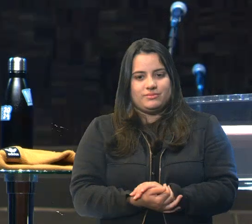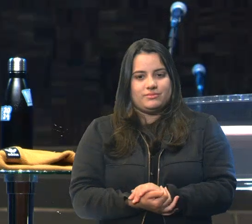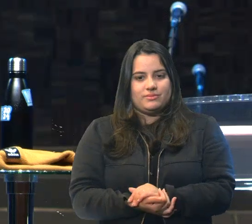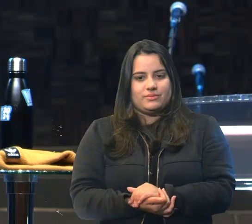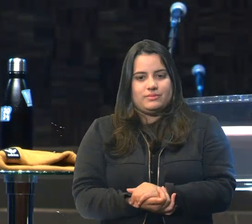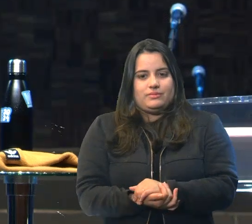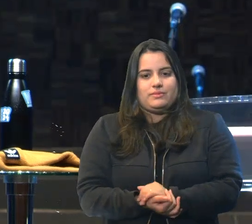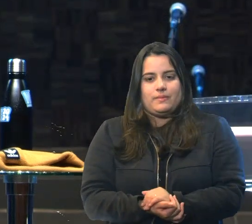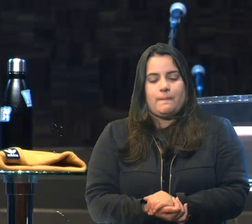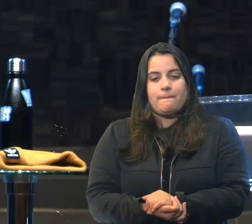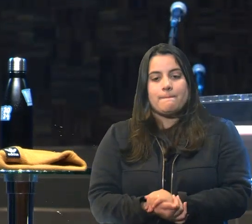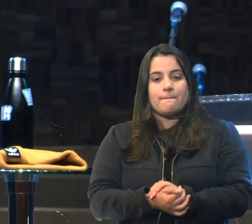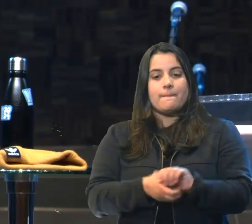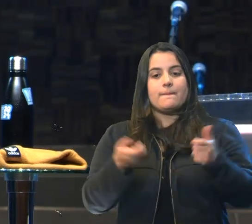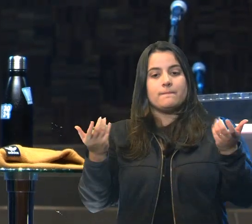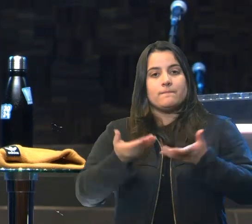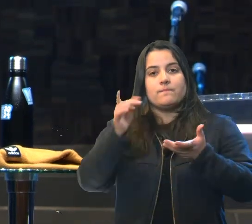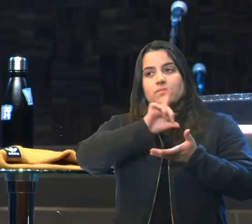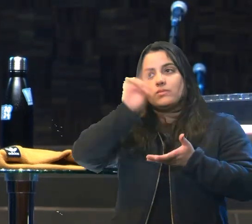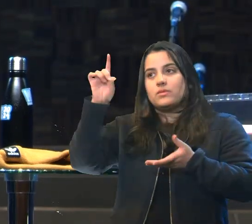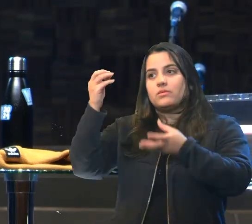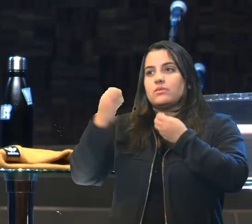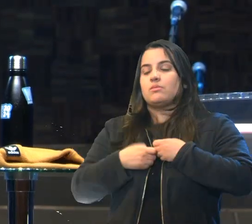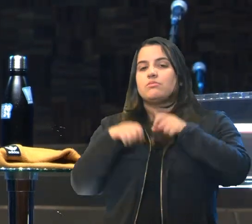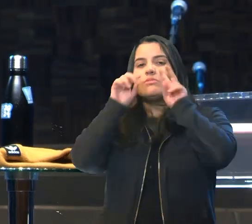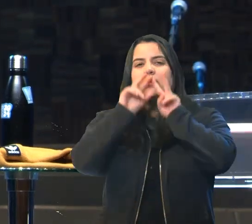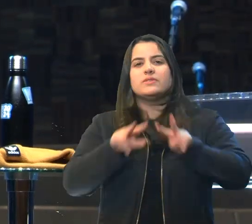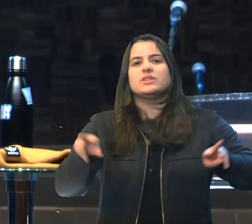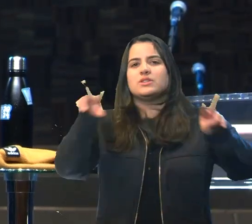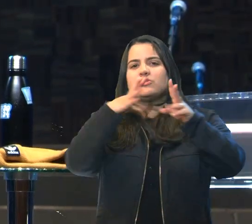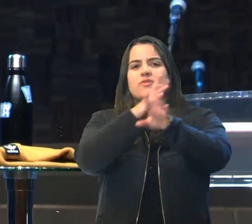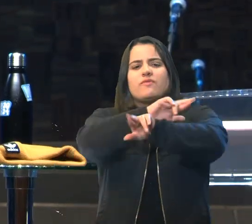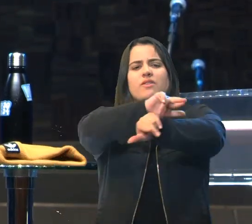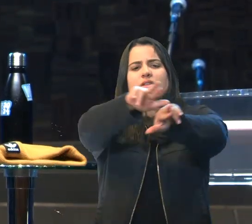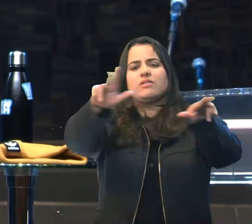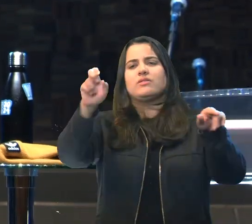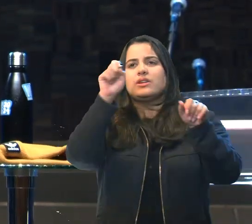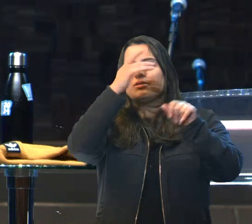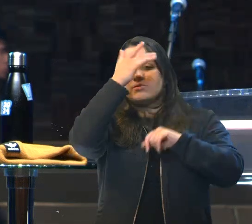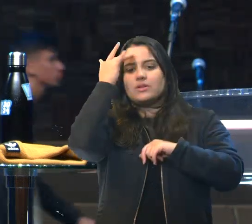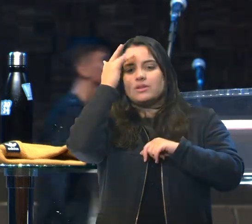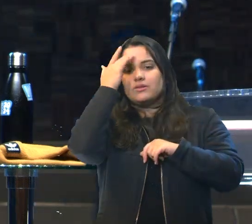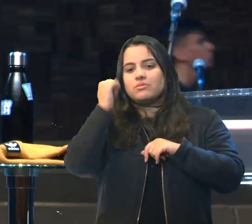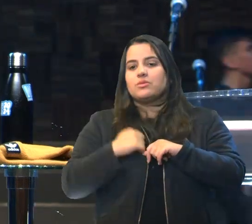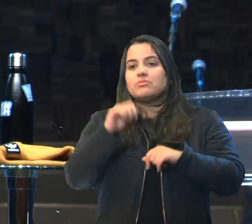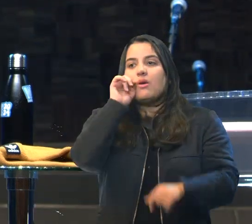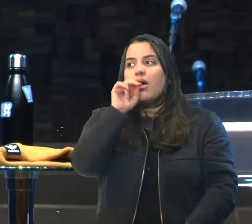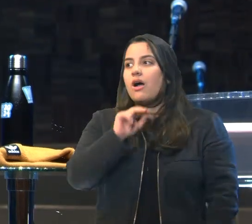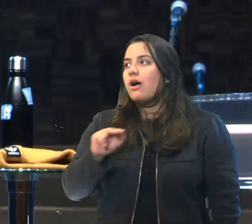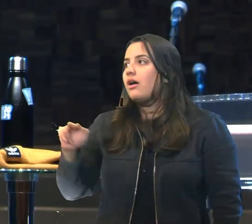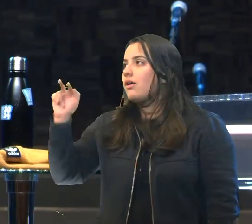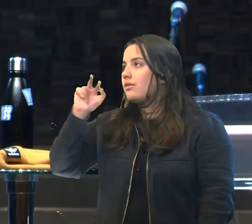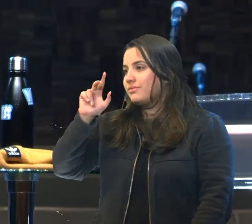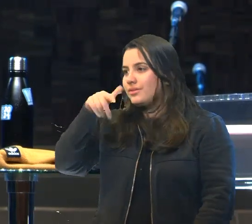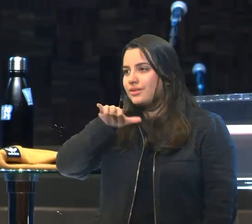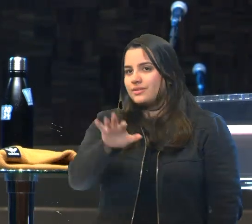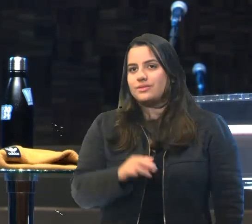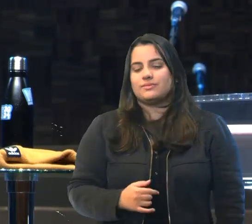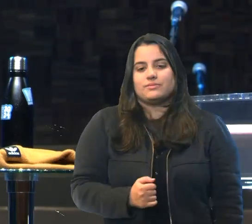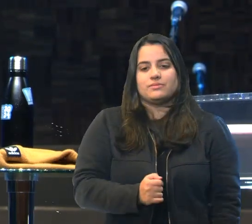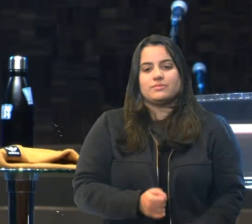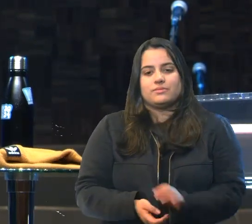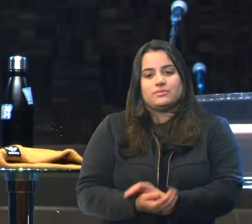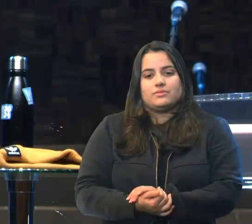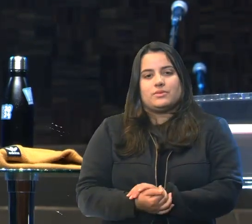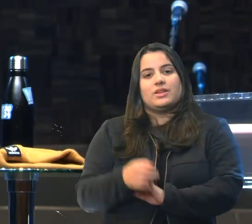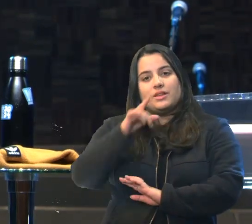Hoje, Deus me deu uma visão de várias pessoas aqui. Eu estou olhando para elas, essa é a visão. Que Deus está